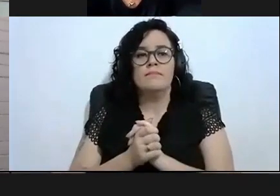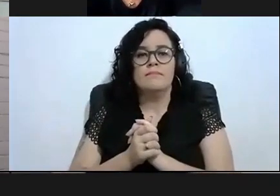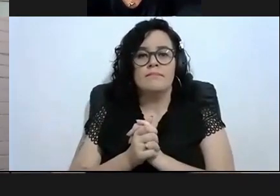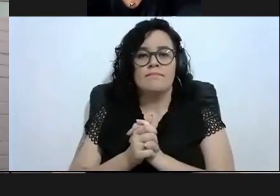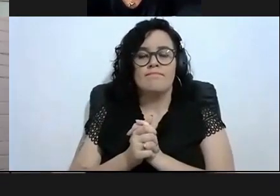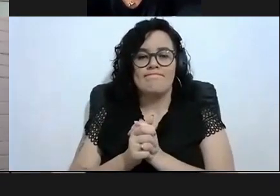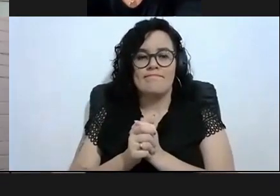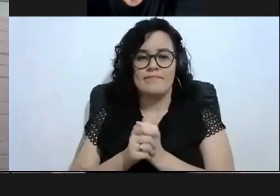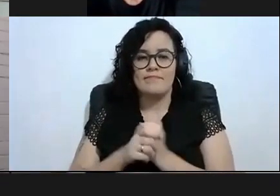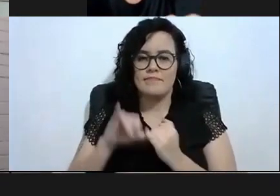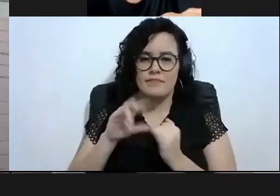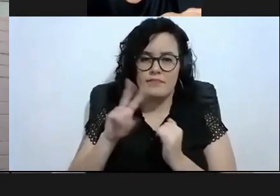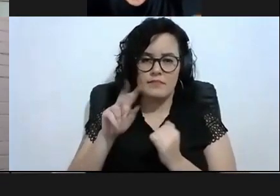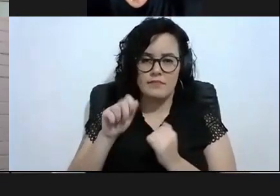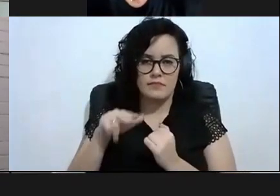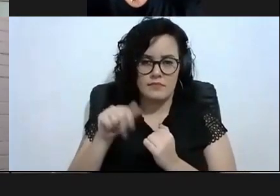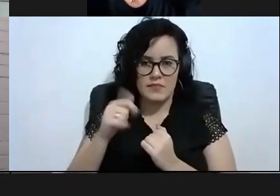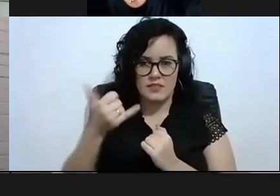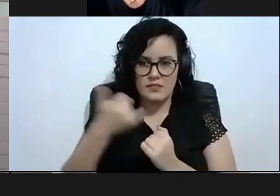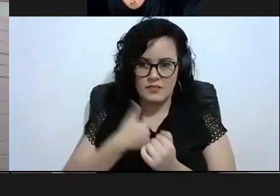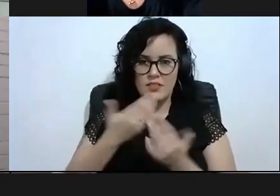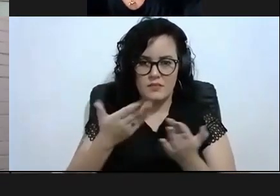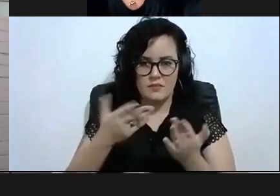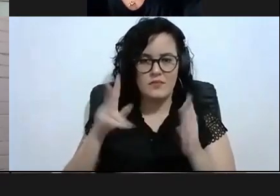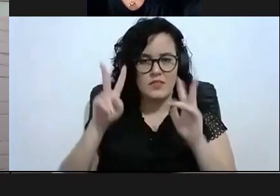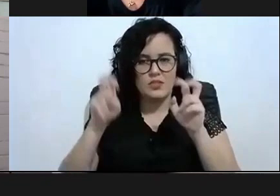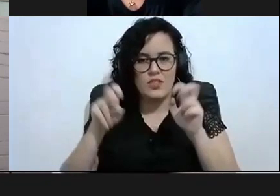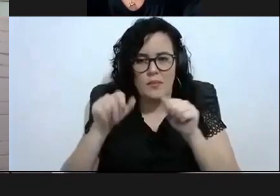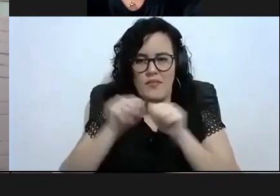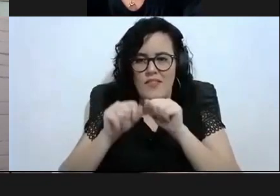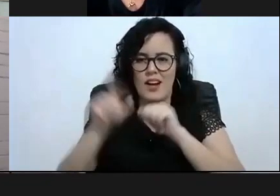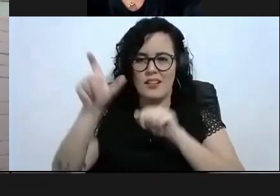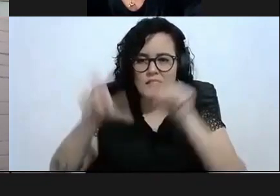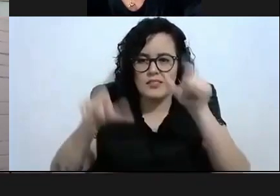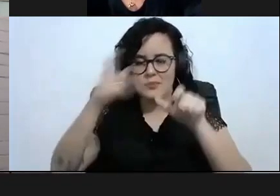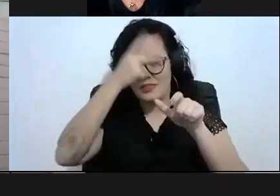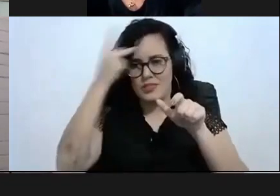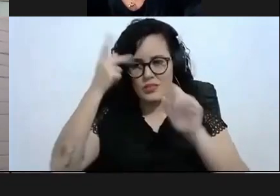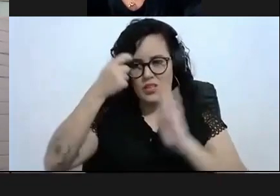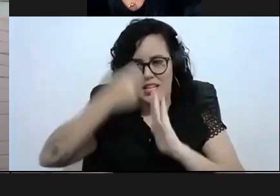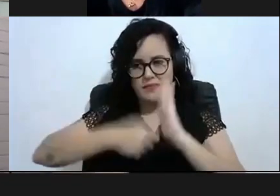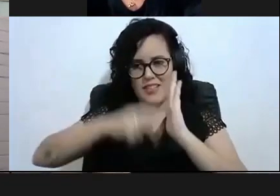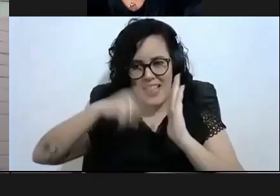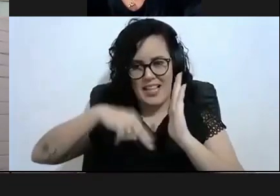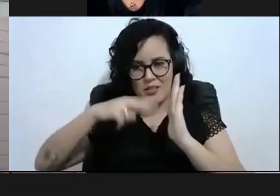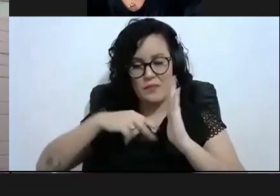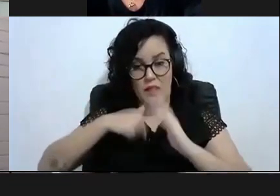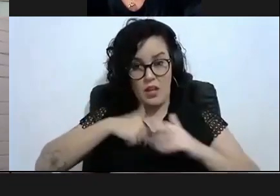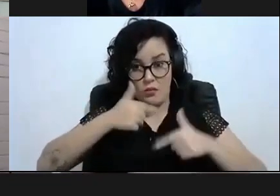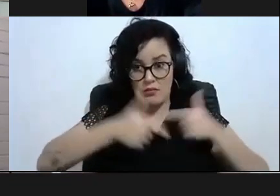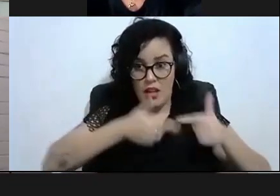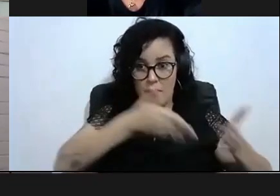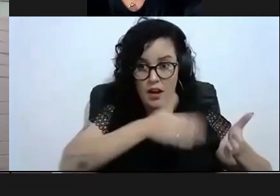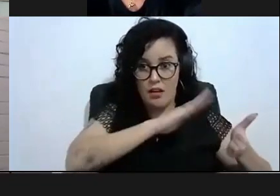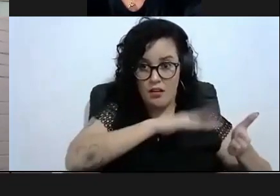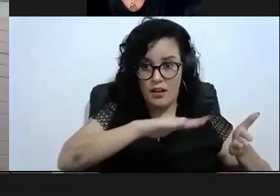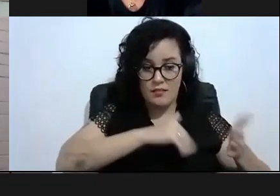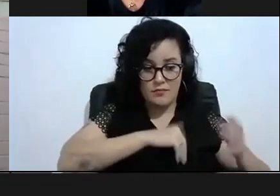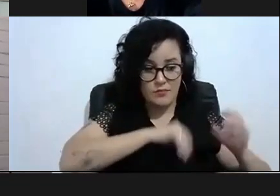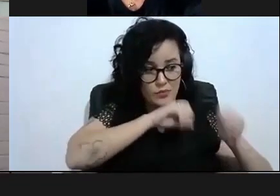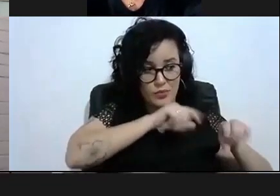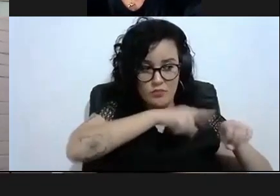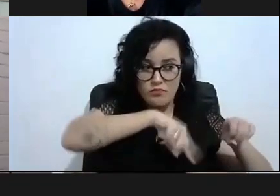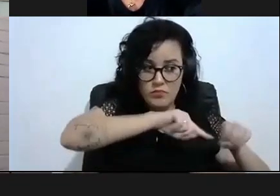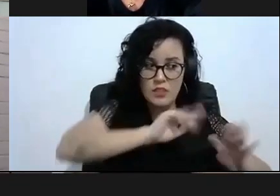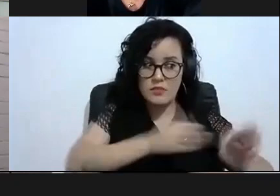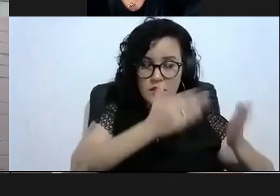e a Ivana falou aí sabiamente da questão de formação de leitores, e que eu trabalho diretamente com isso, pensar também, né,